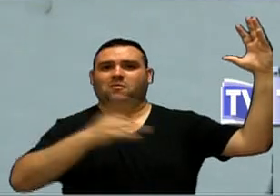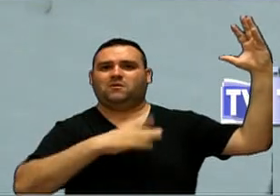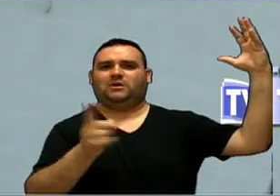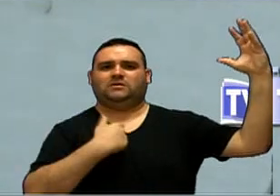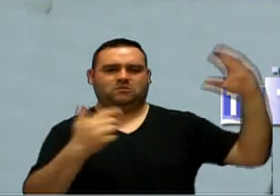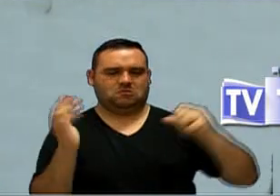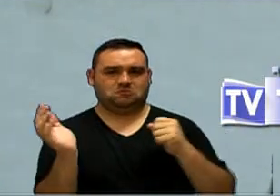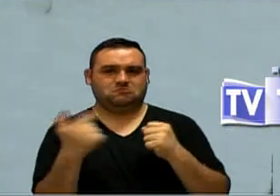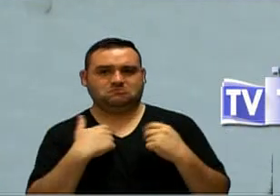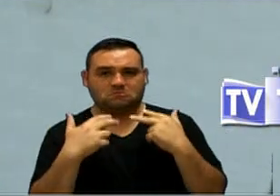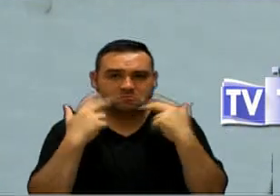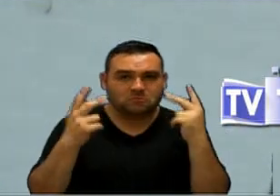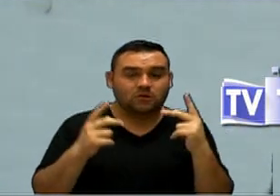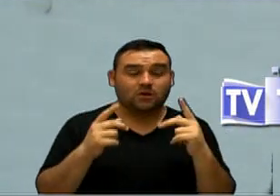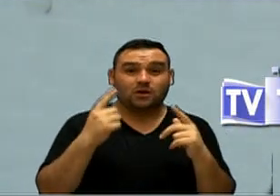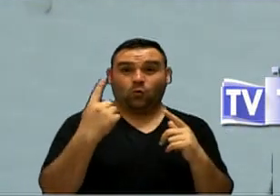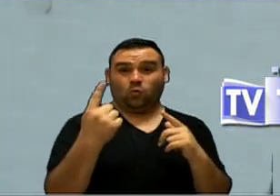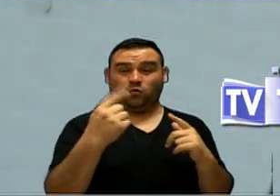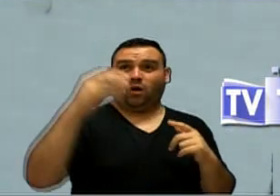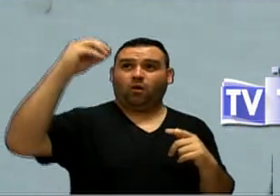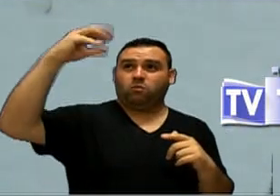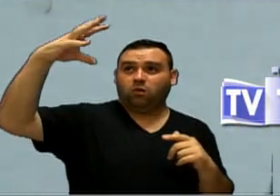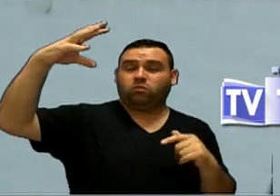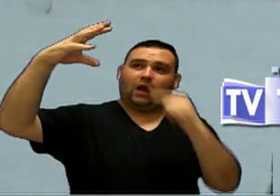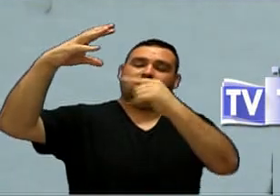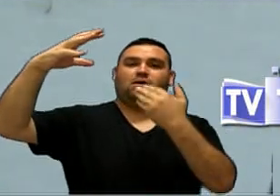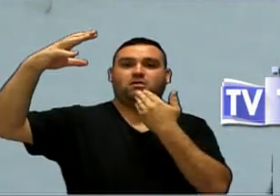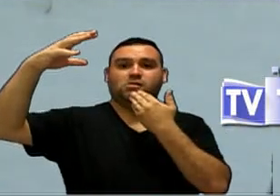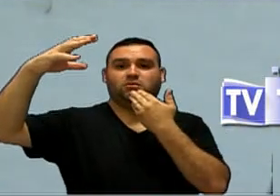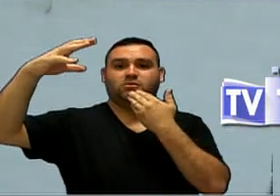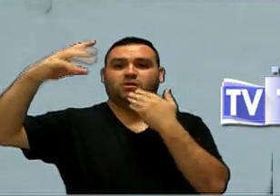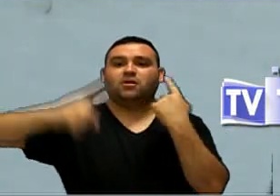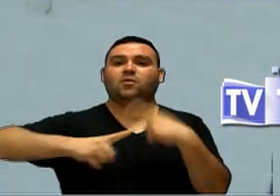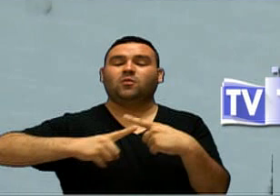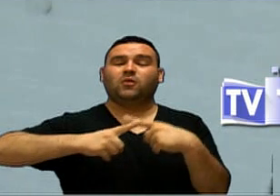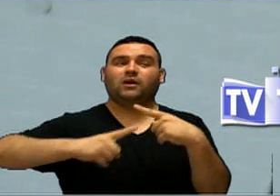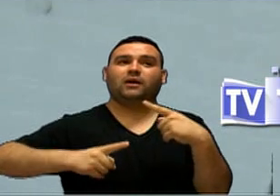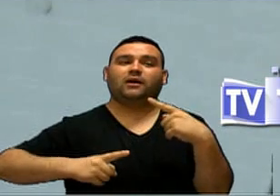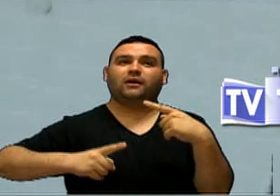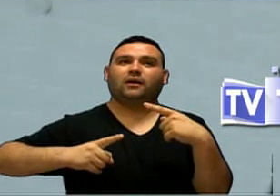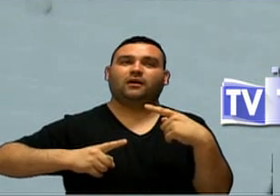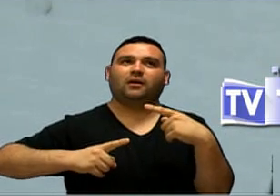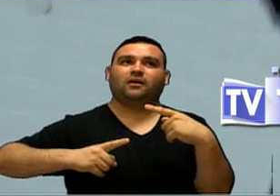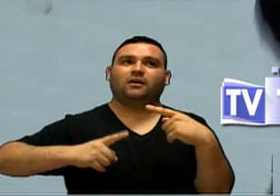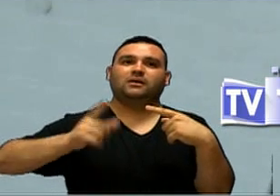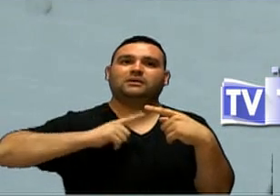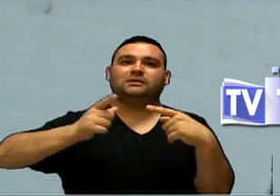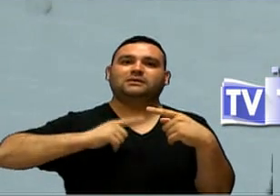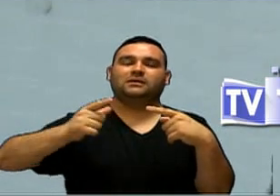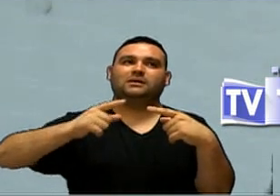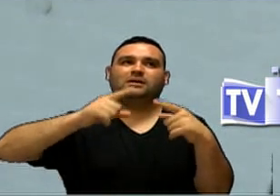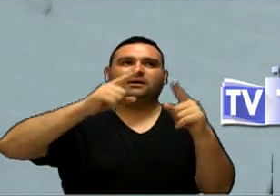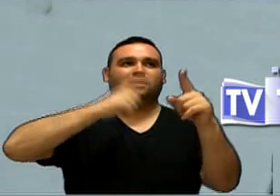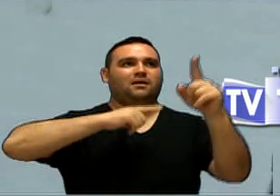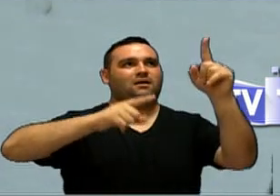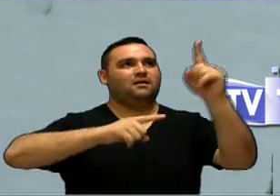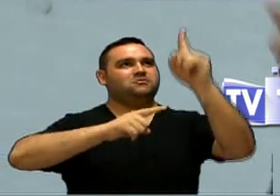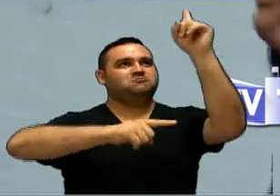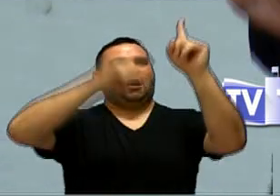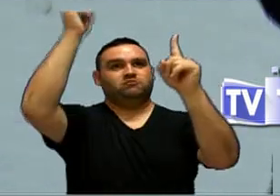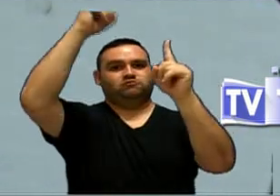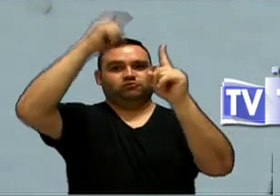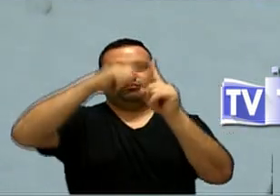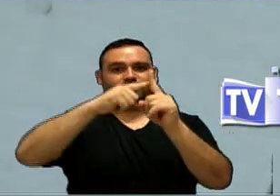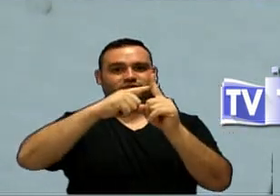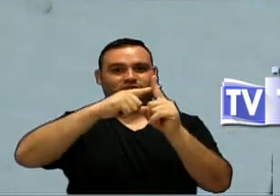me esconder. Tinha uma lâmpada com defeito porque cortaram o cabo do para-raio. E